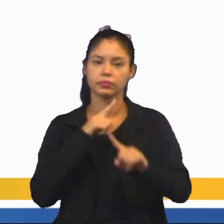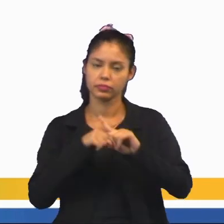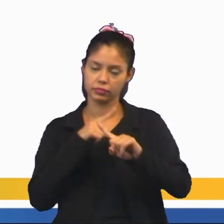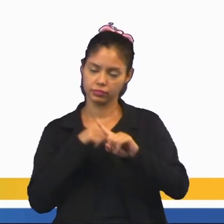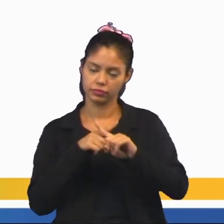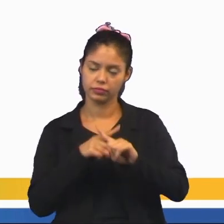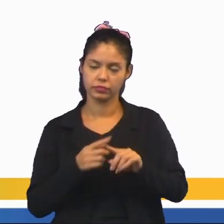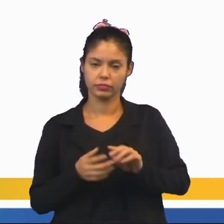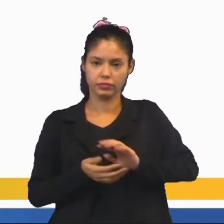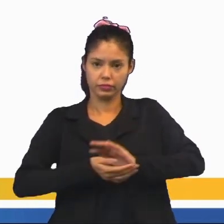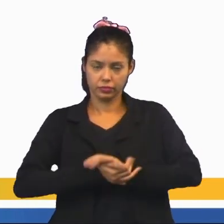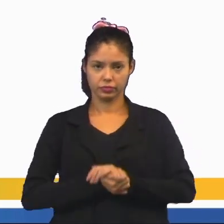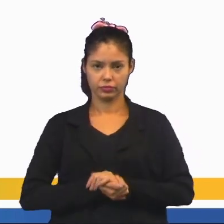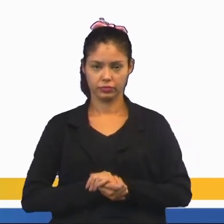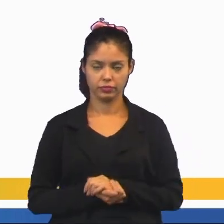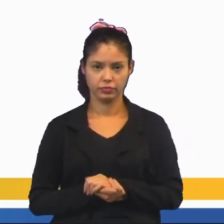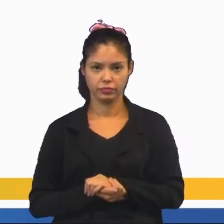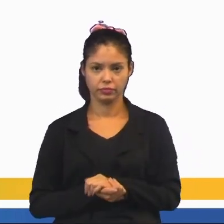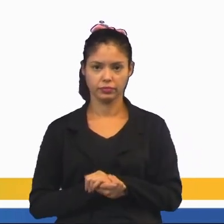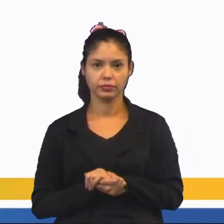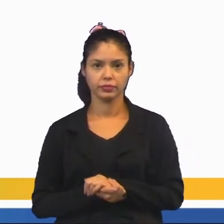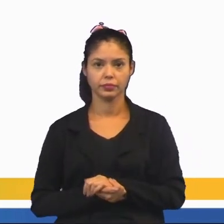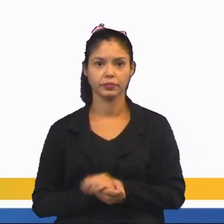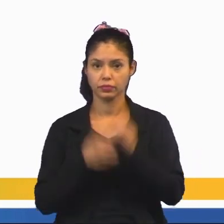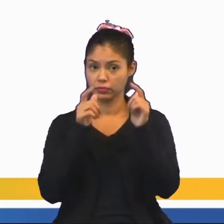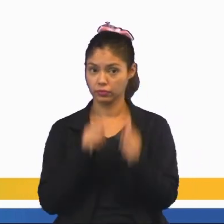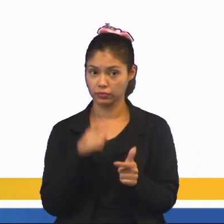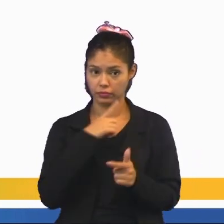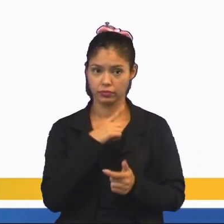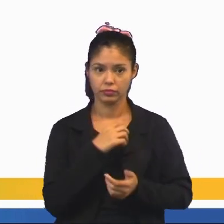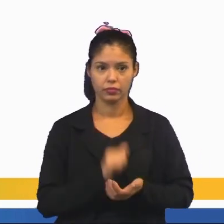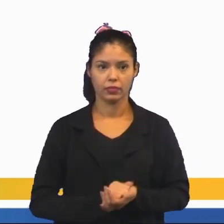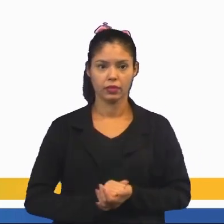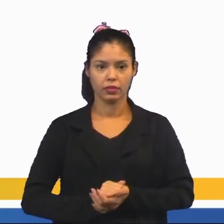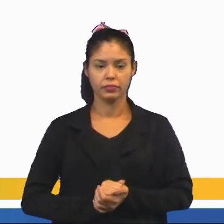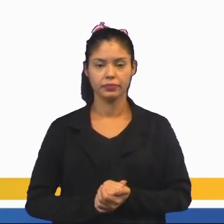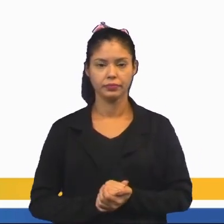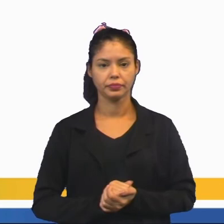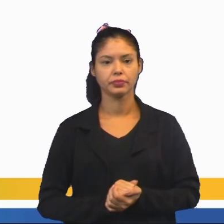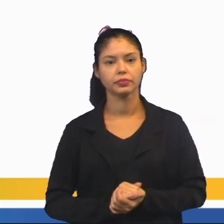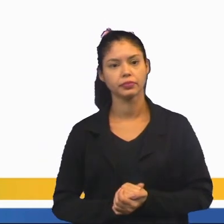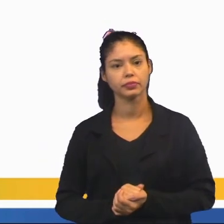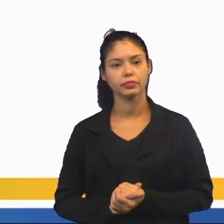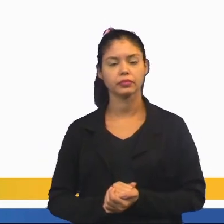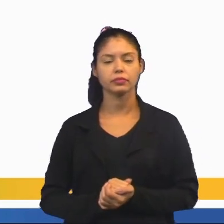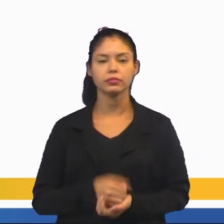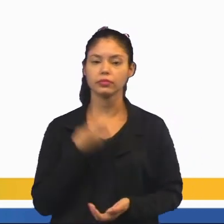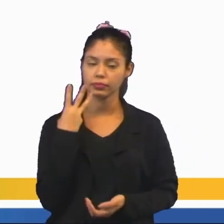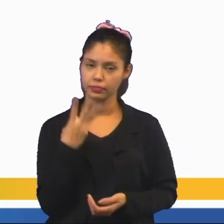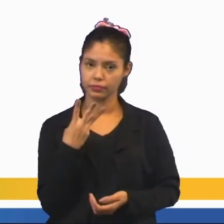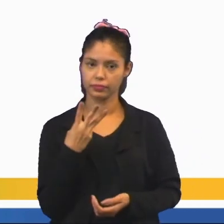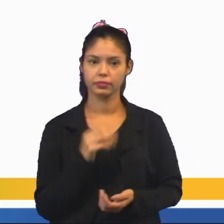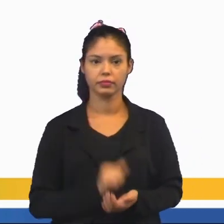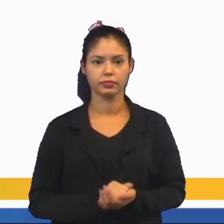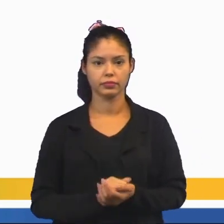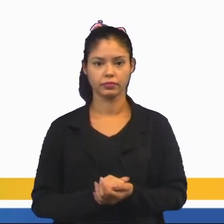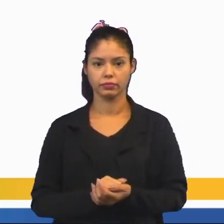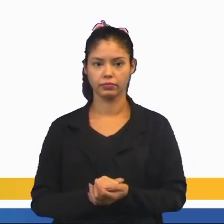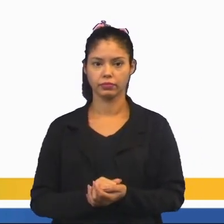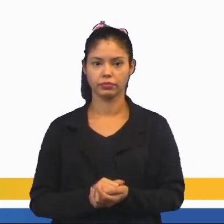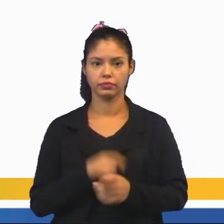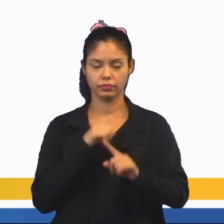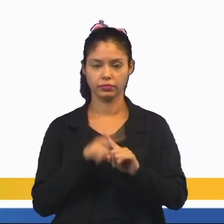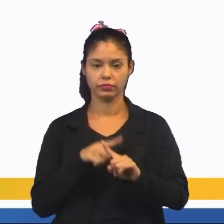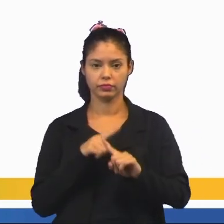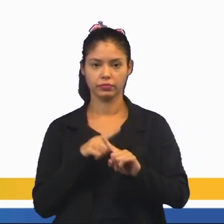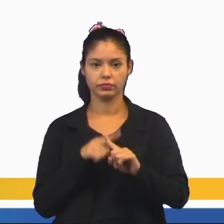de princípios multiplicativos, onde teremos, olha só, 3 opções de